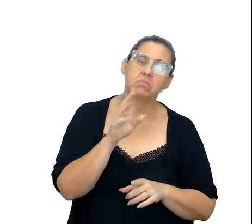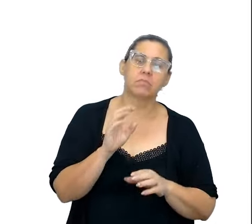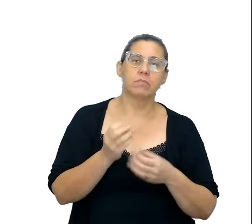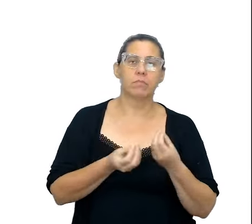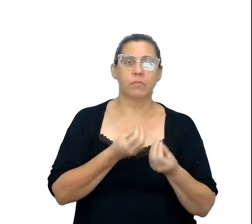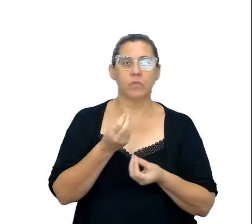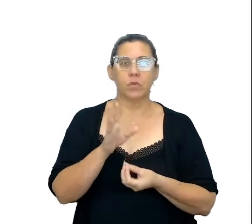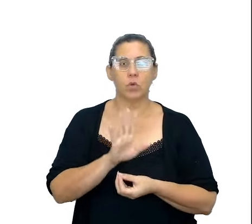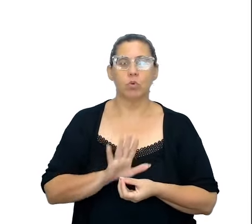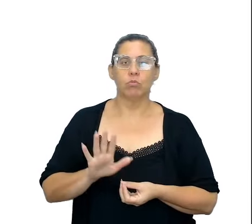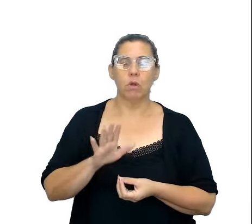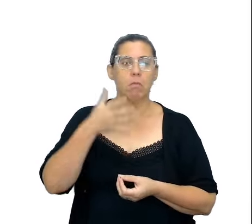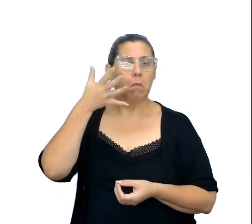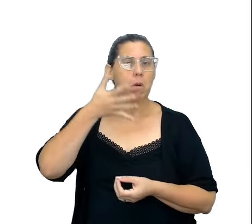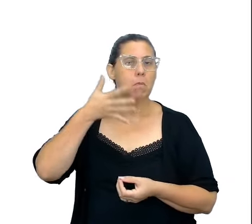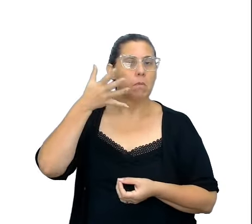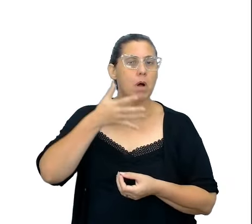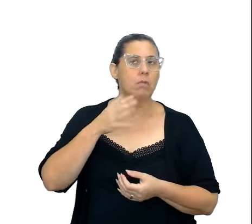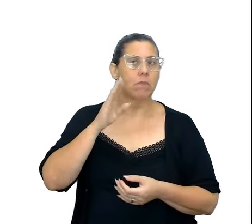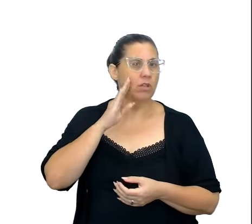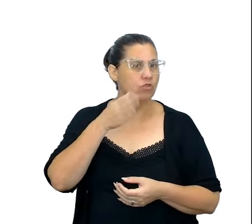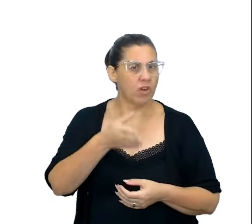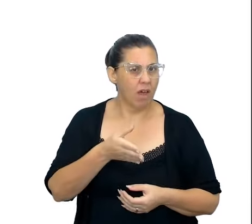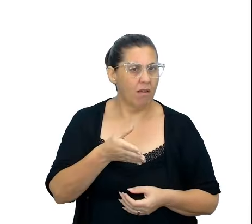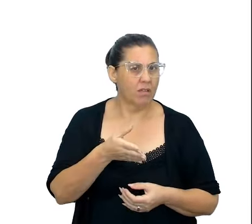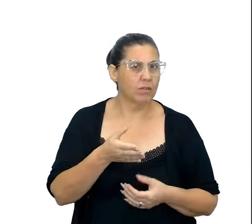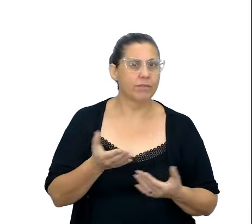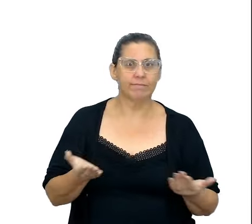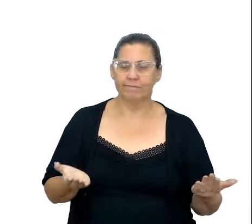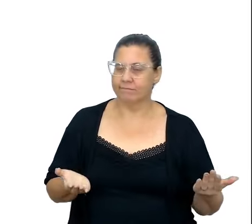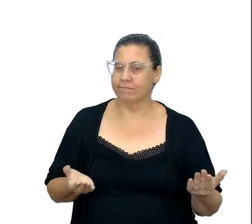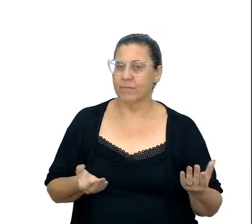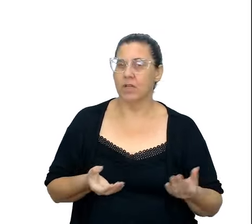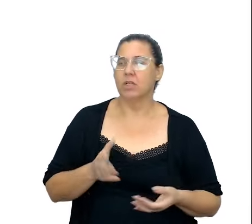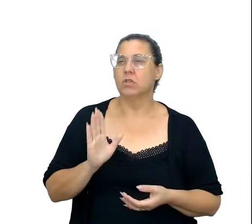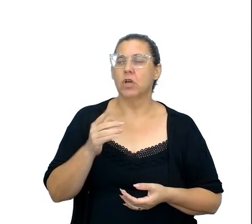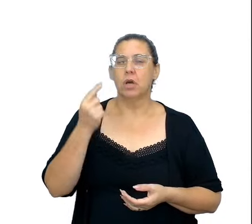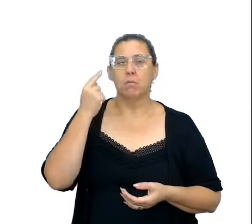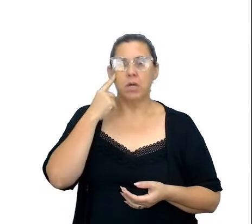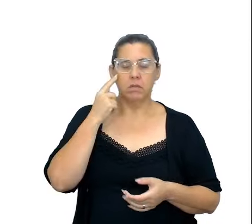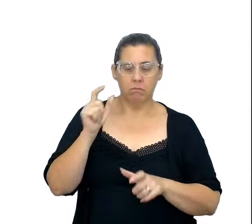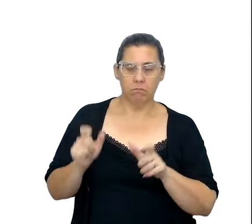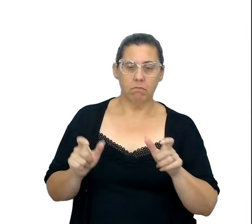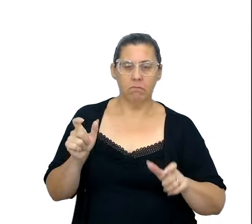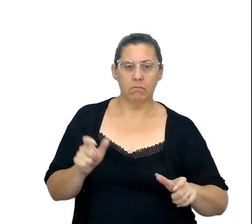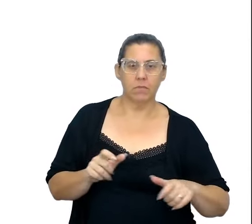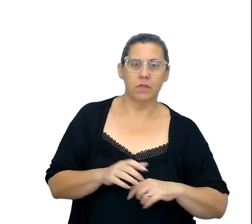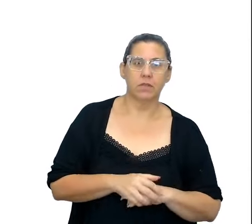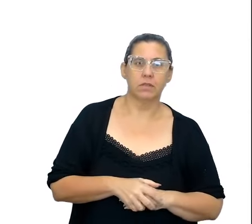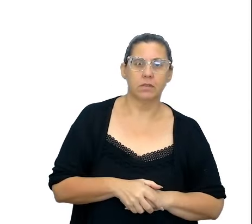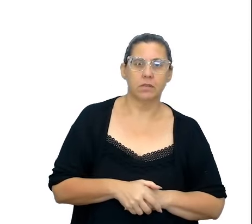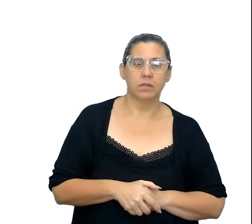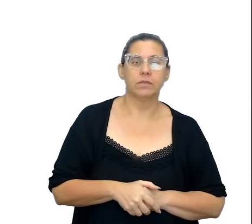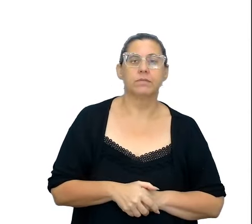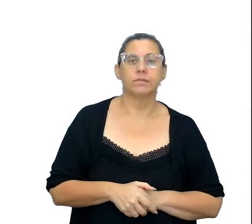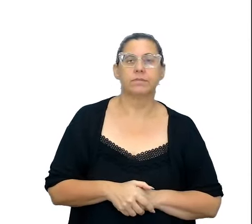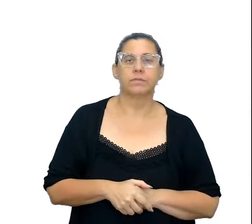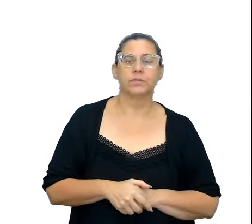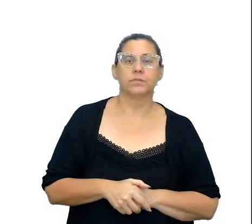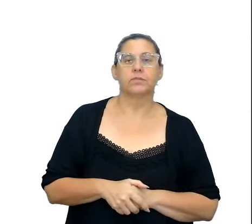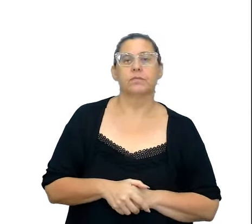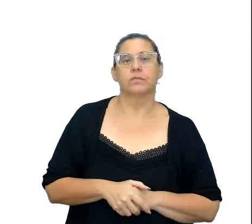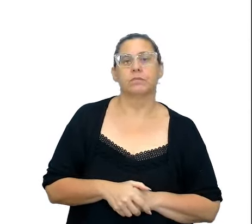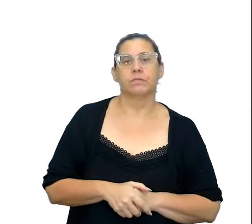então, do discurso direto, discurso indireto, quando ele já pensar nesses personagens que ele vai utilizar no seu texto, não é